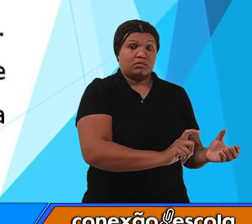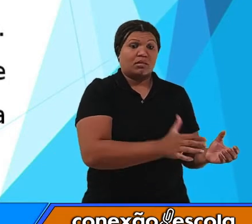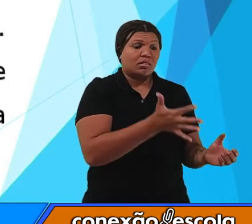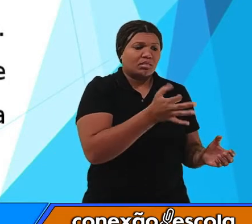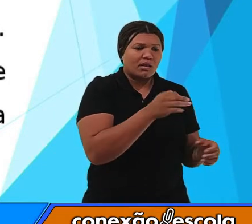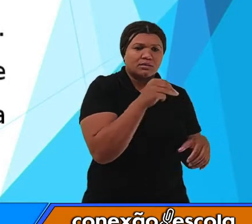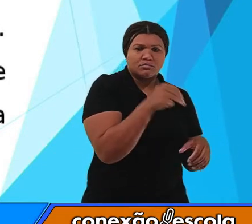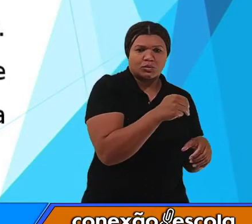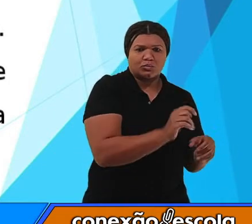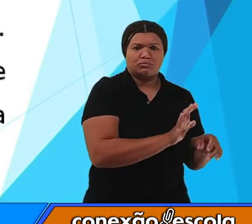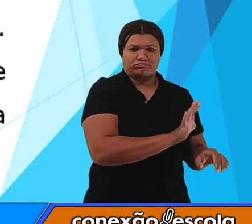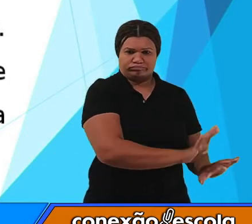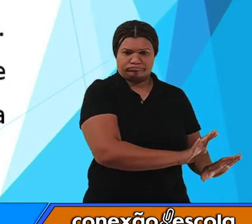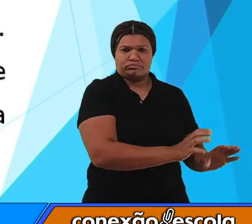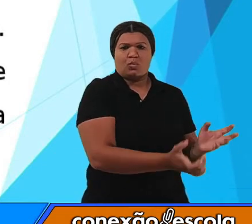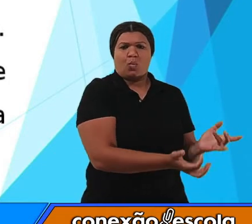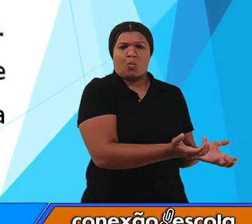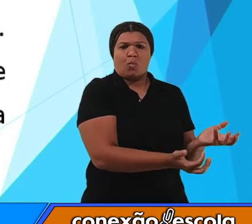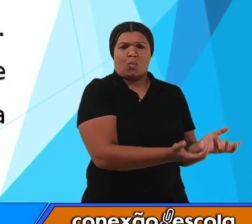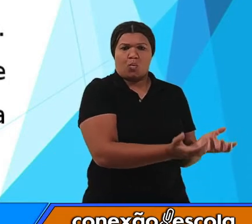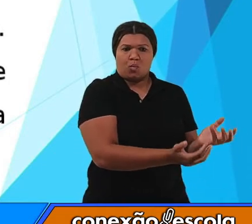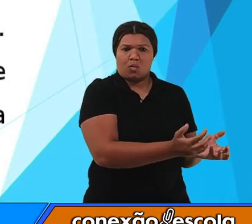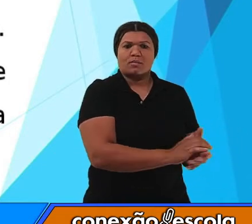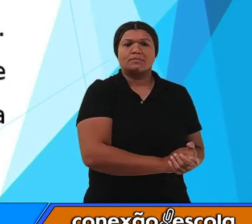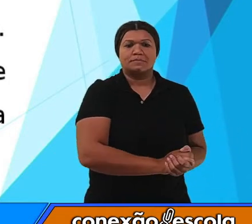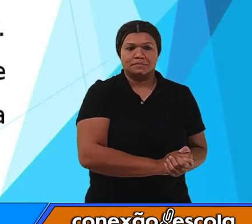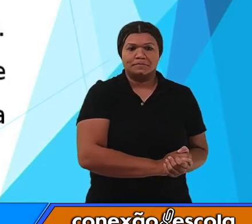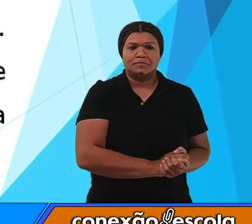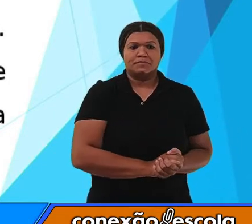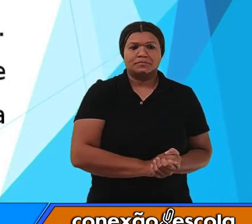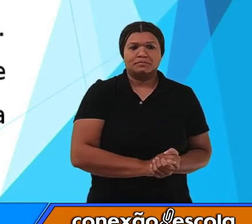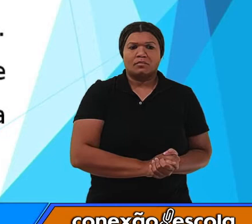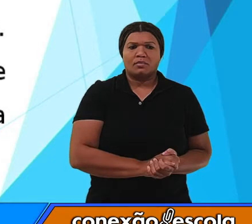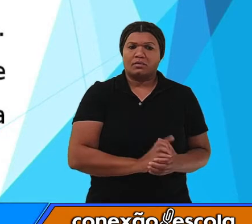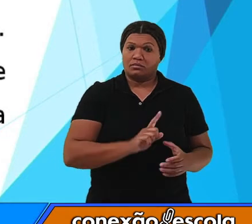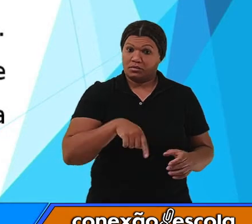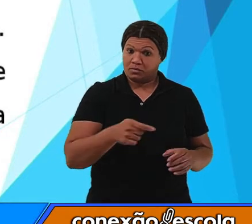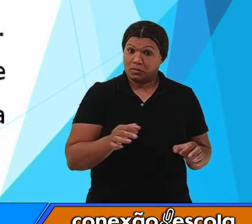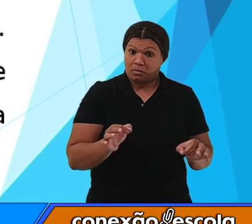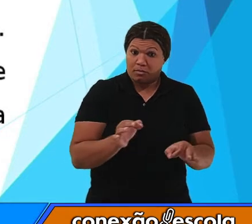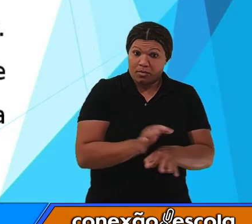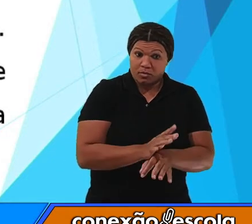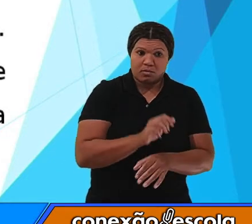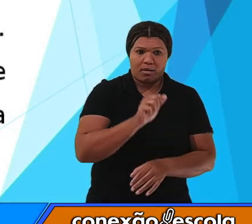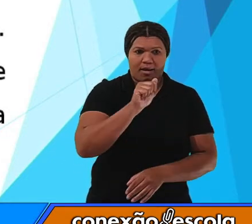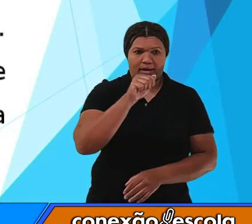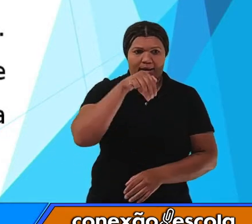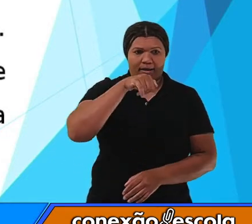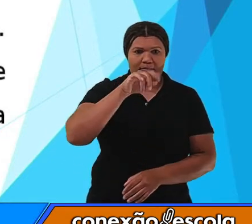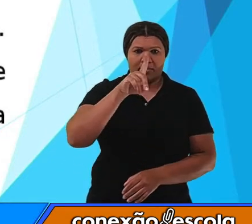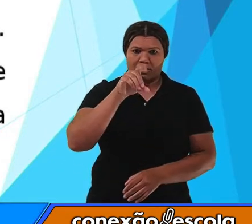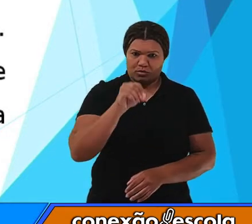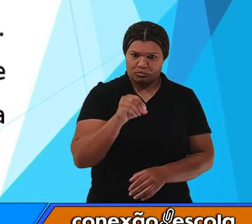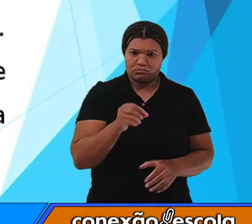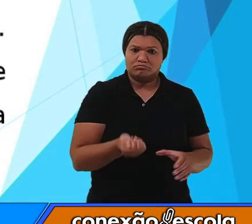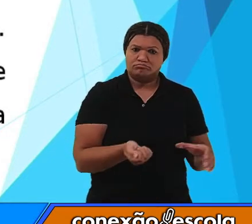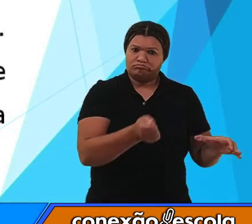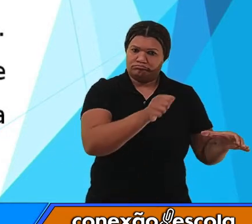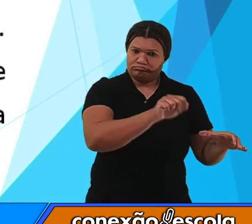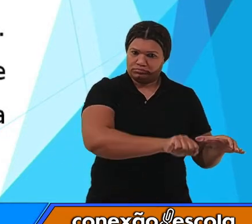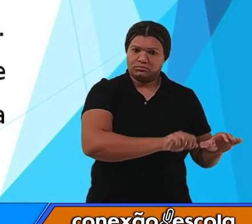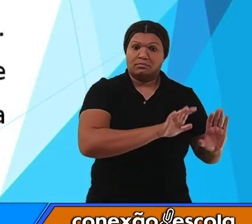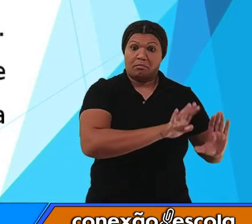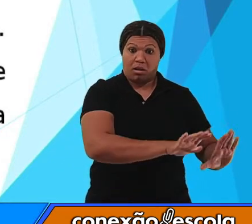10 minutos para reduzir. Coloque o amido, deixe